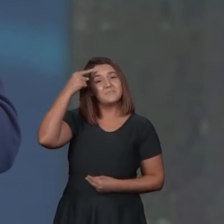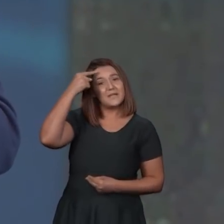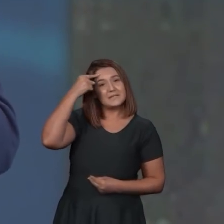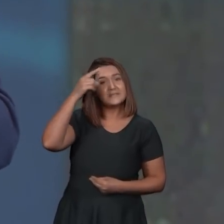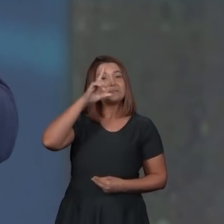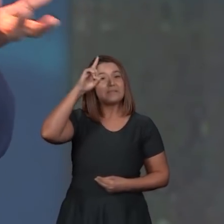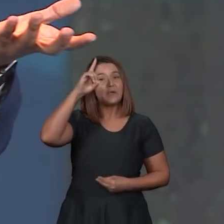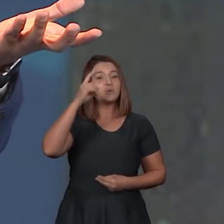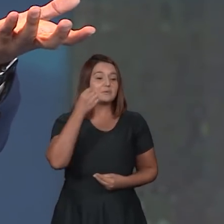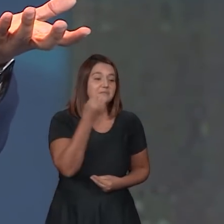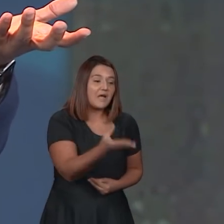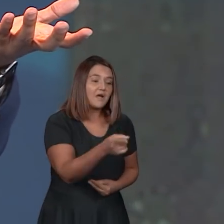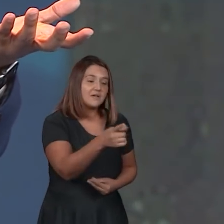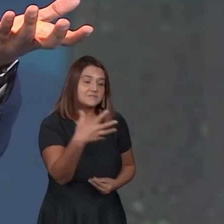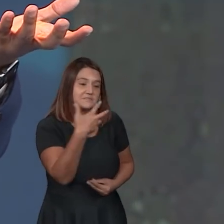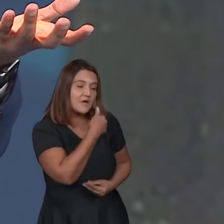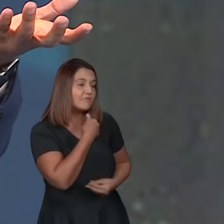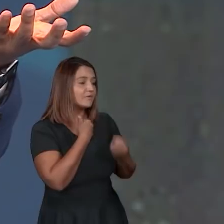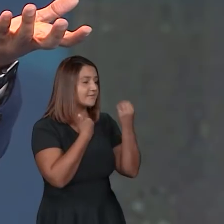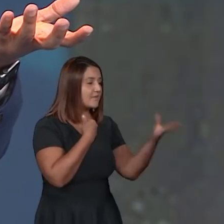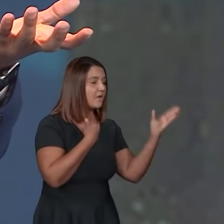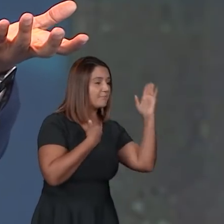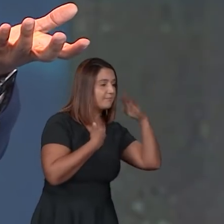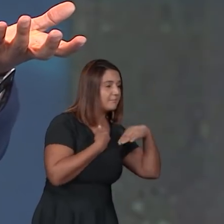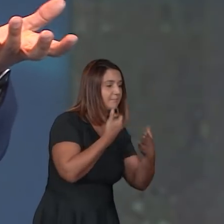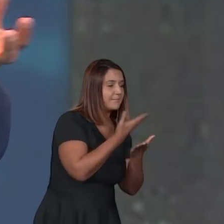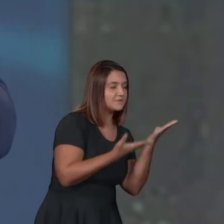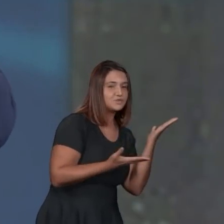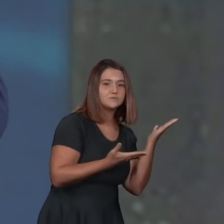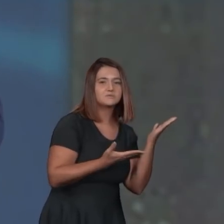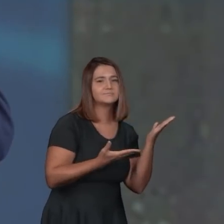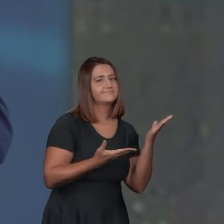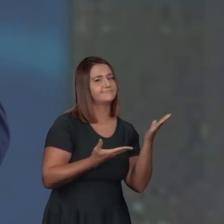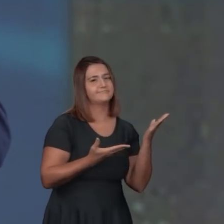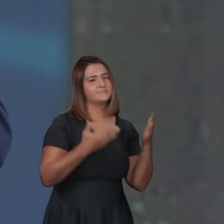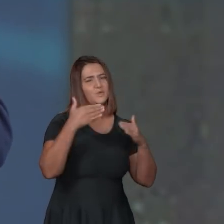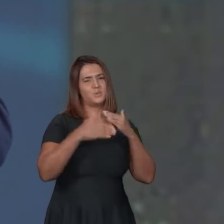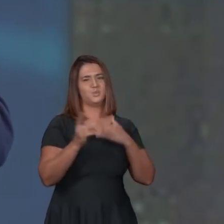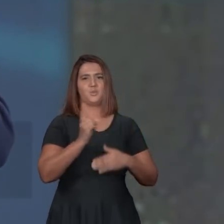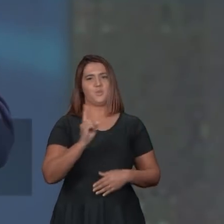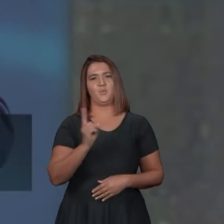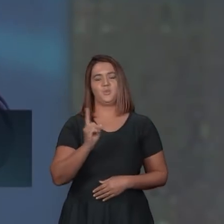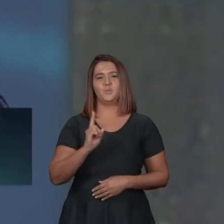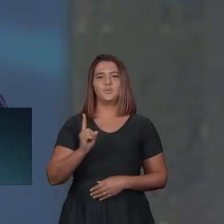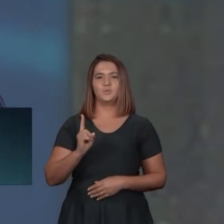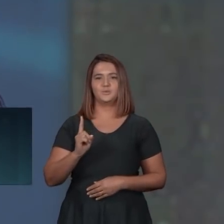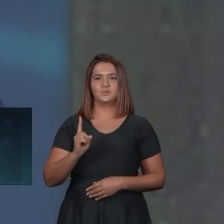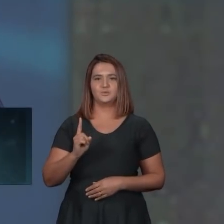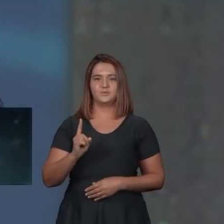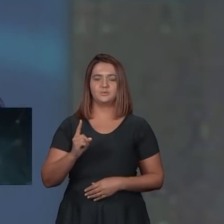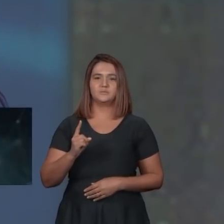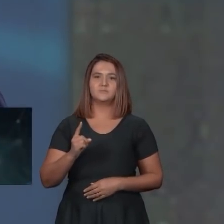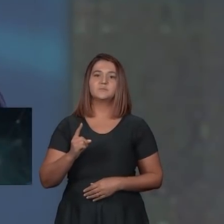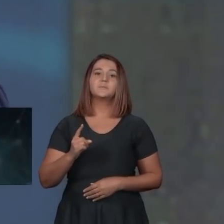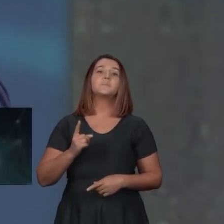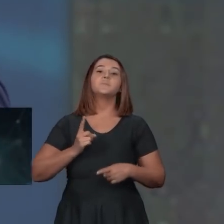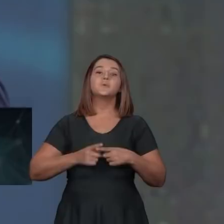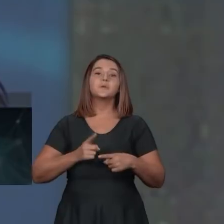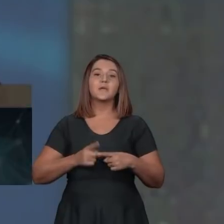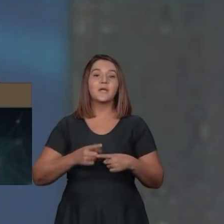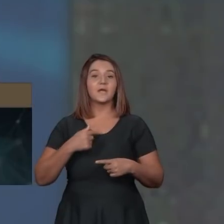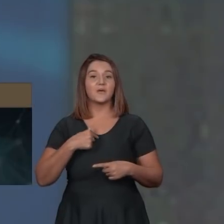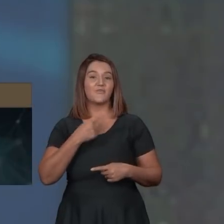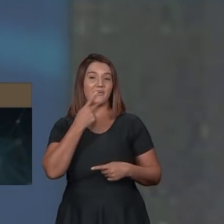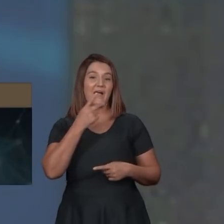tá certo? Não terei tempo, é lógico, de discursar sobre tudo isso aqui, apenas fiz uma digressão e também não serei simplório em resolver a doutrina